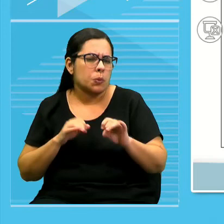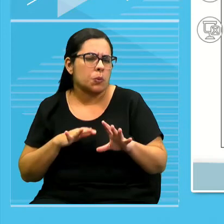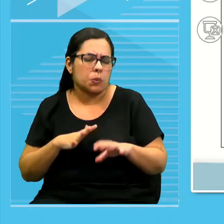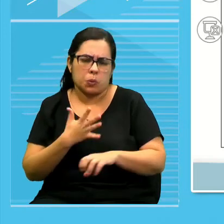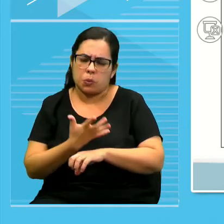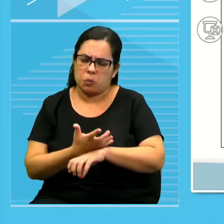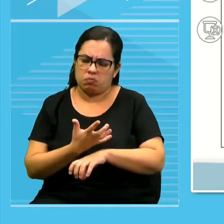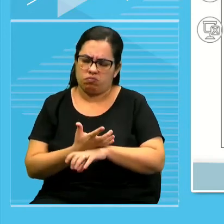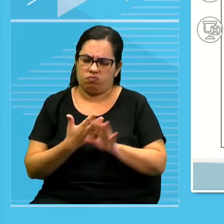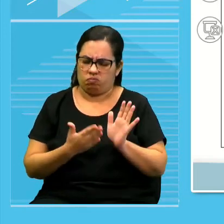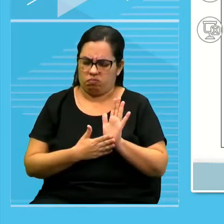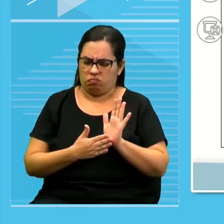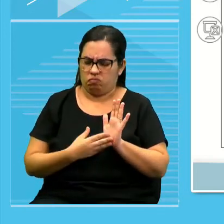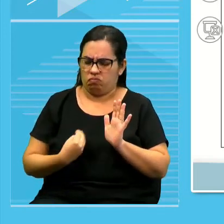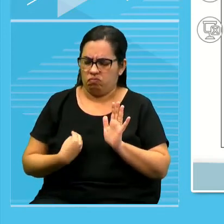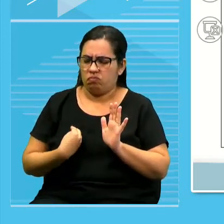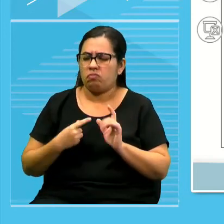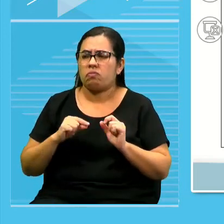disciplina